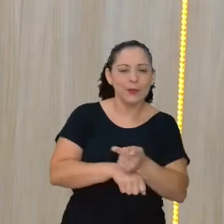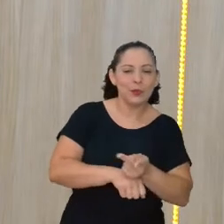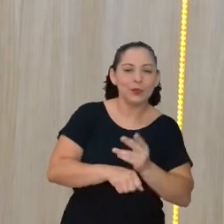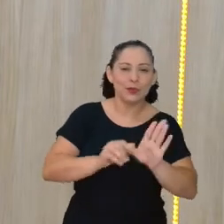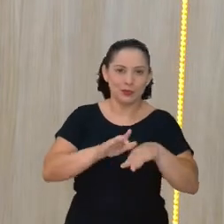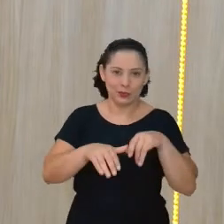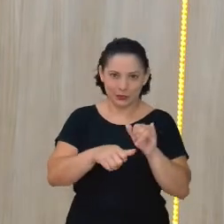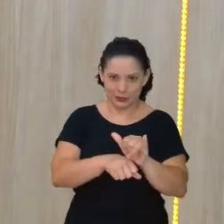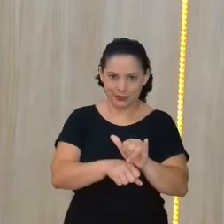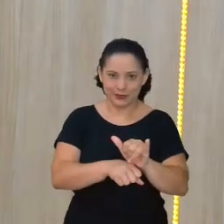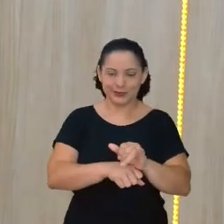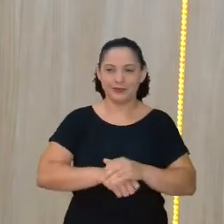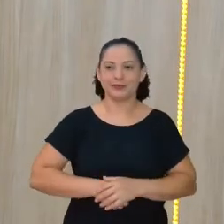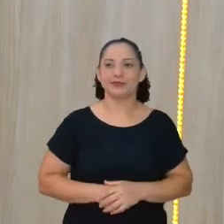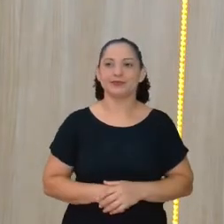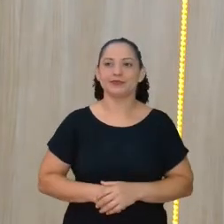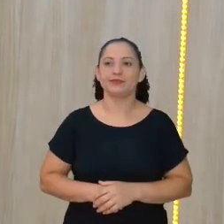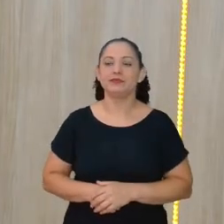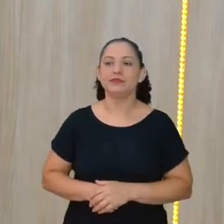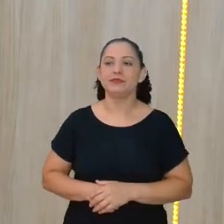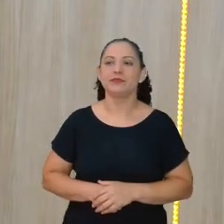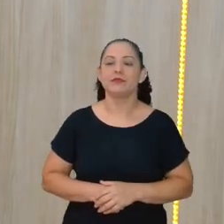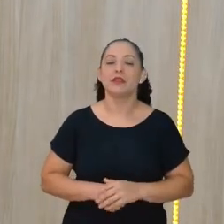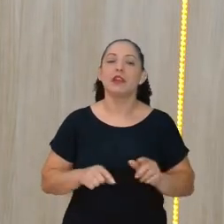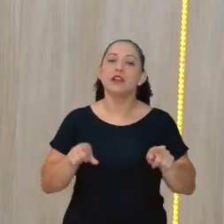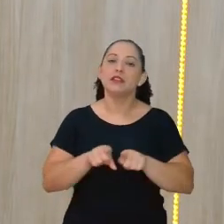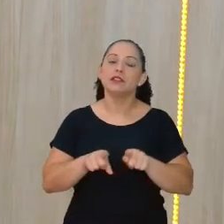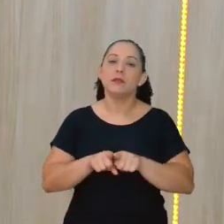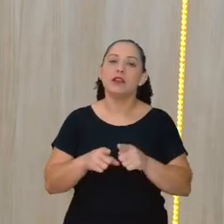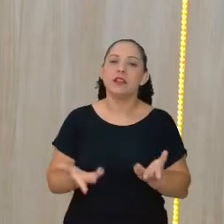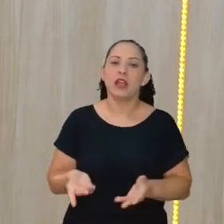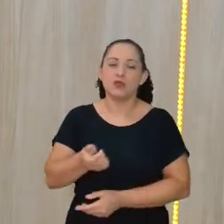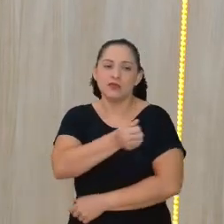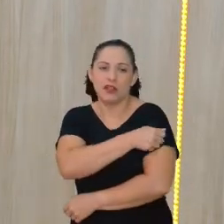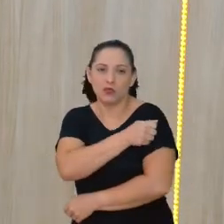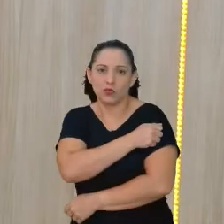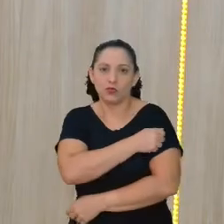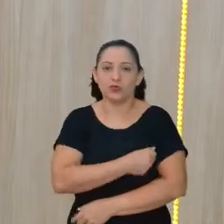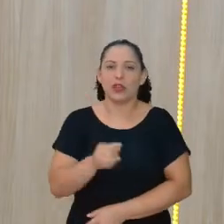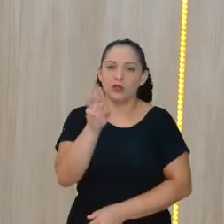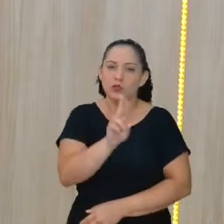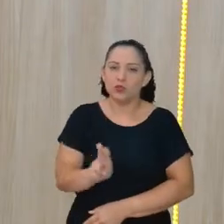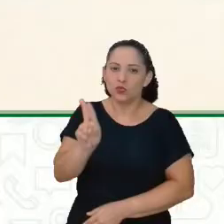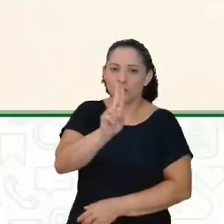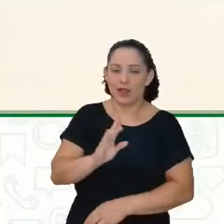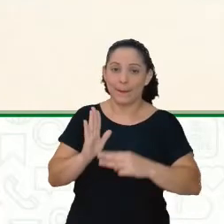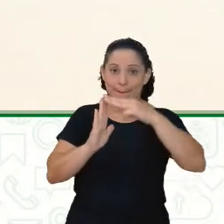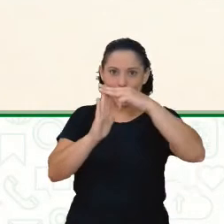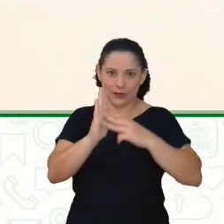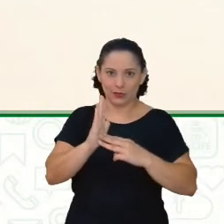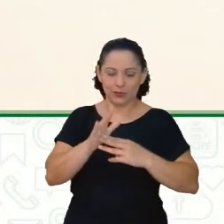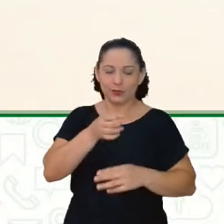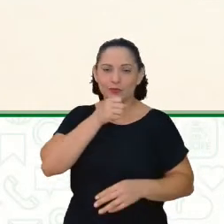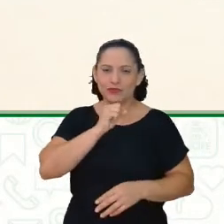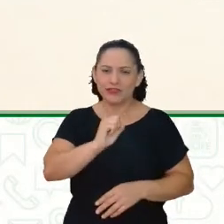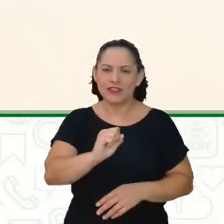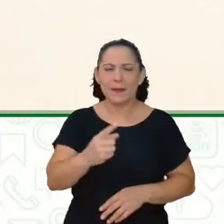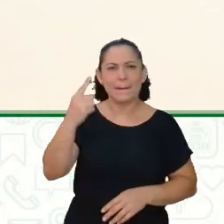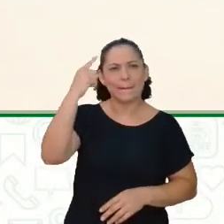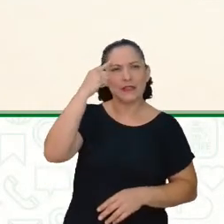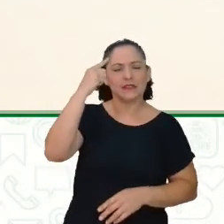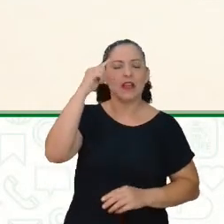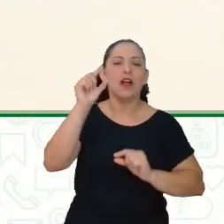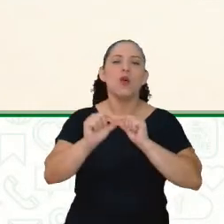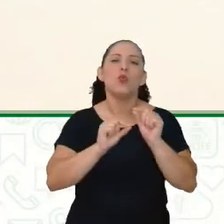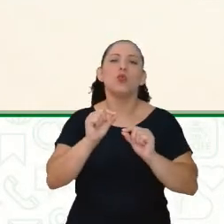pena. E os alunos, depois disso, né, nesse método de Paulo Freire, são levados a pensar nas questões